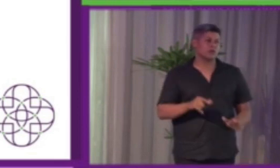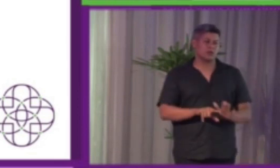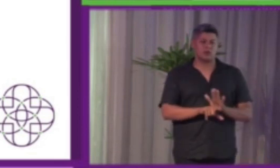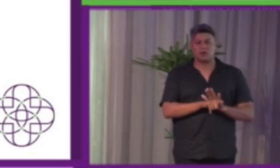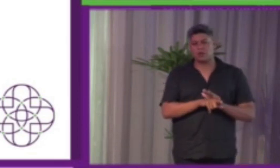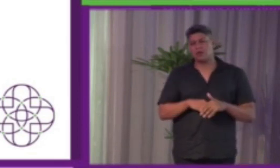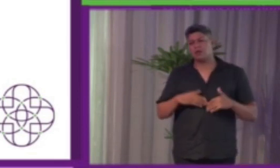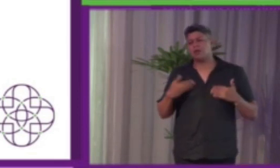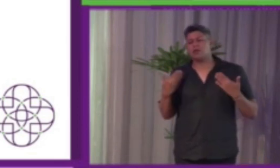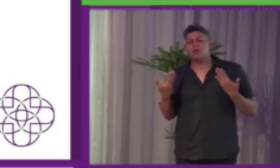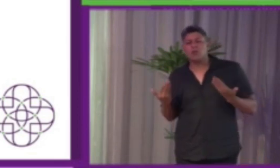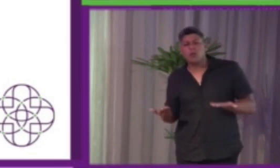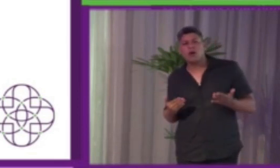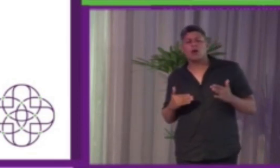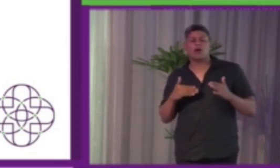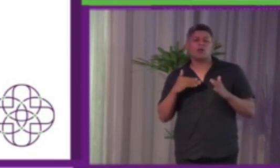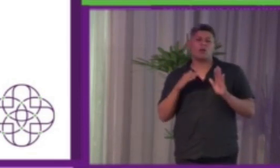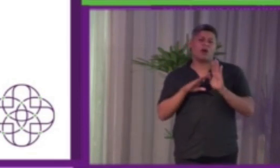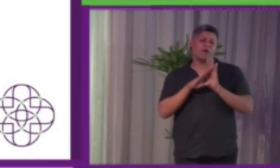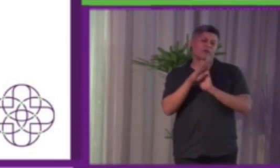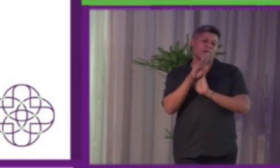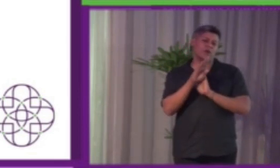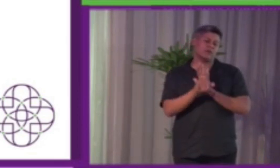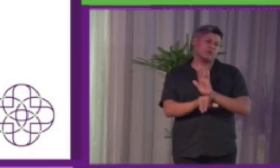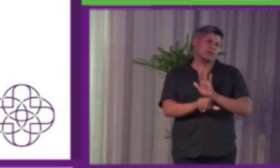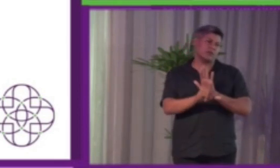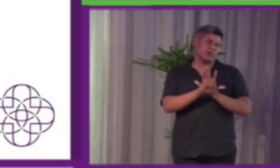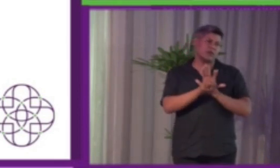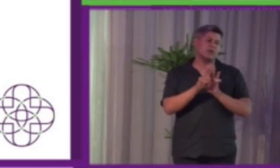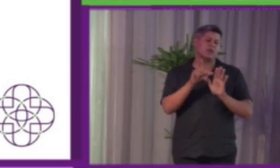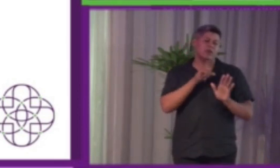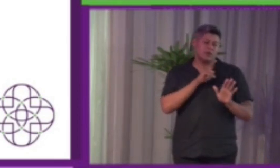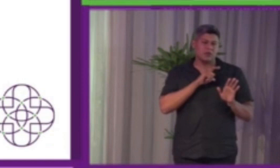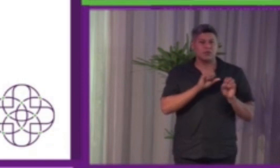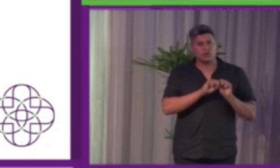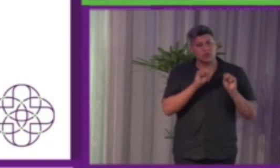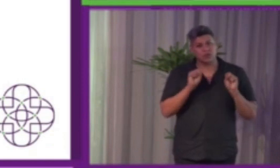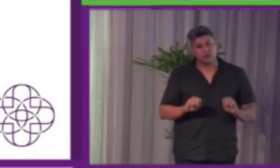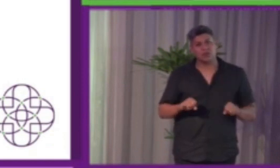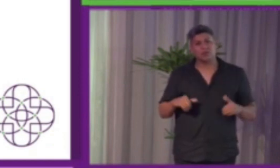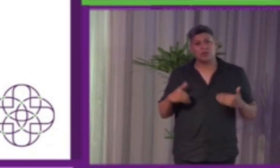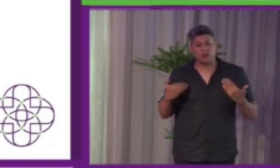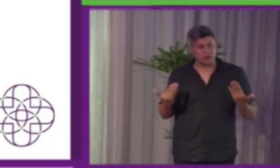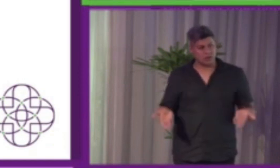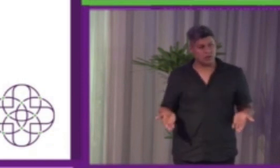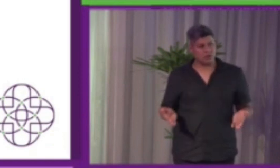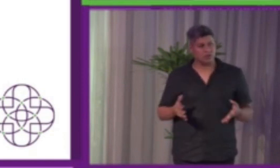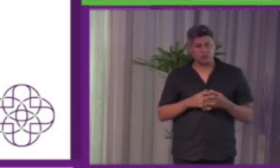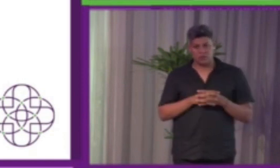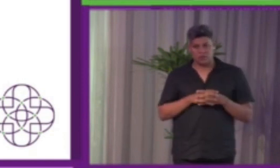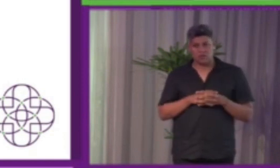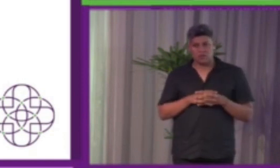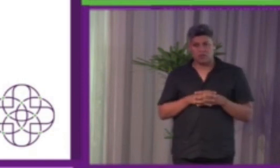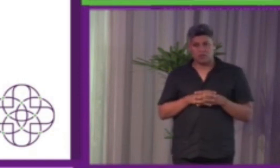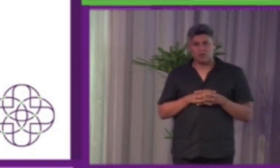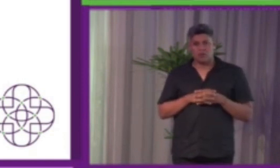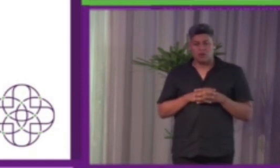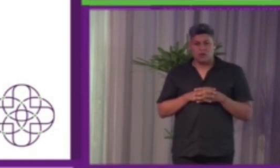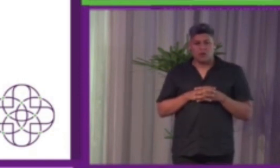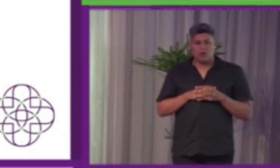foi o principal avanço que essa lei trouxe, então, para o sistema? Então, a partir de um limiar